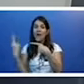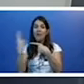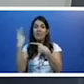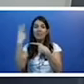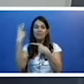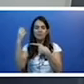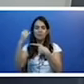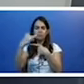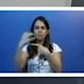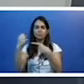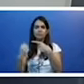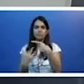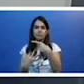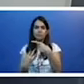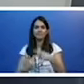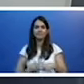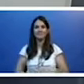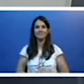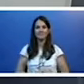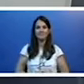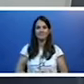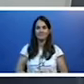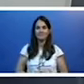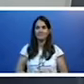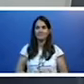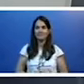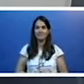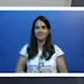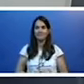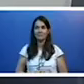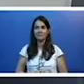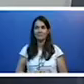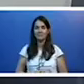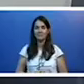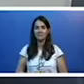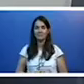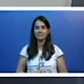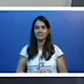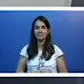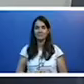grandezas. Ok? Bom,